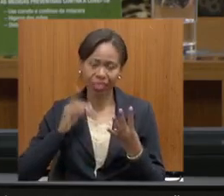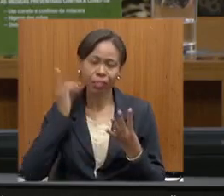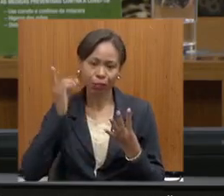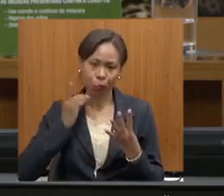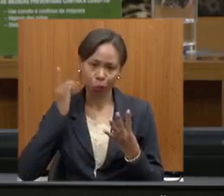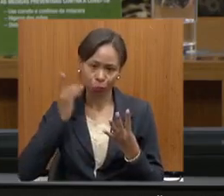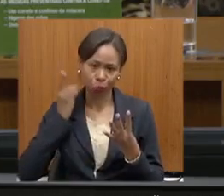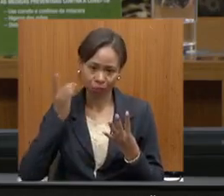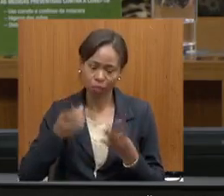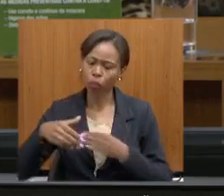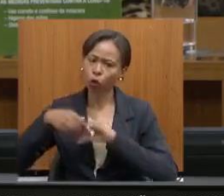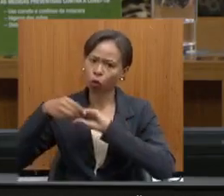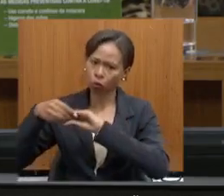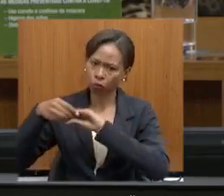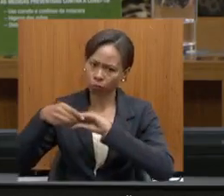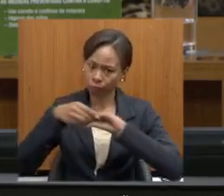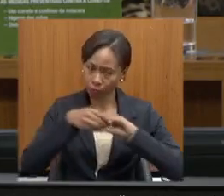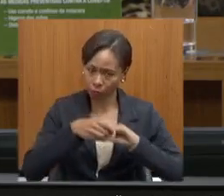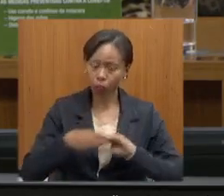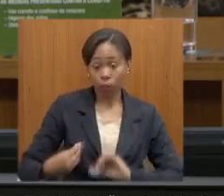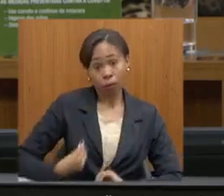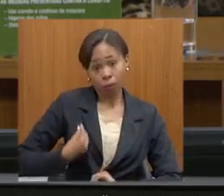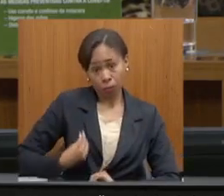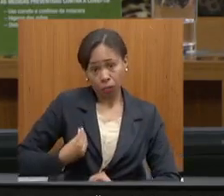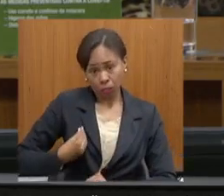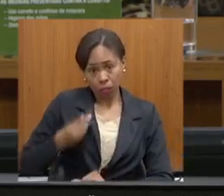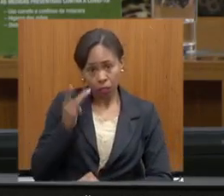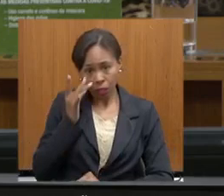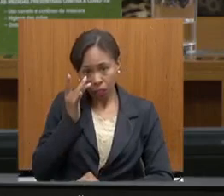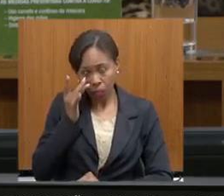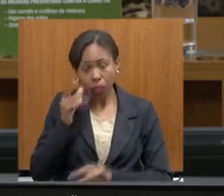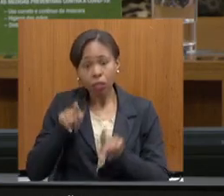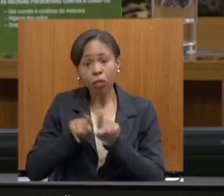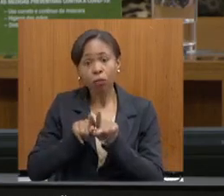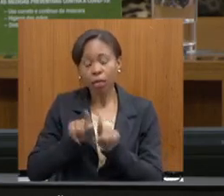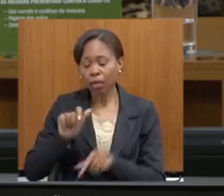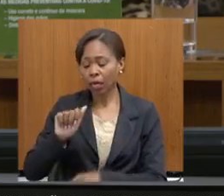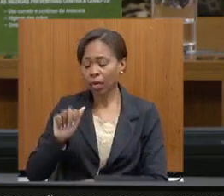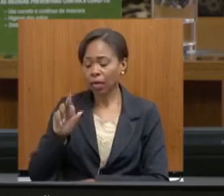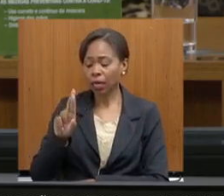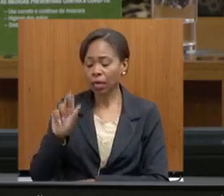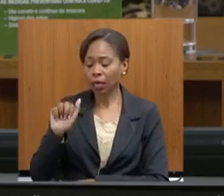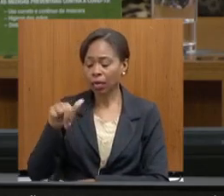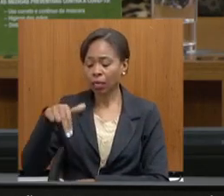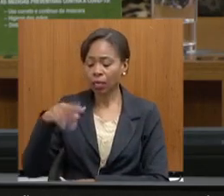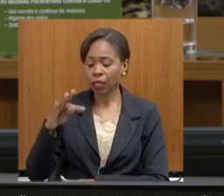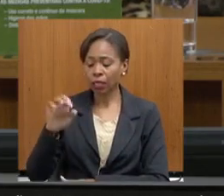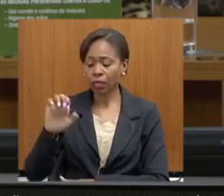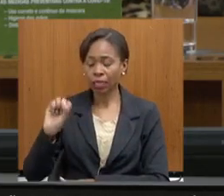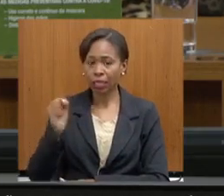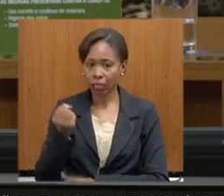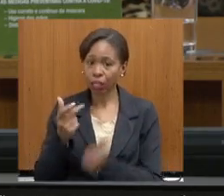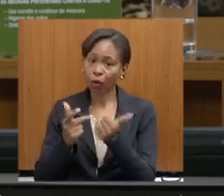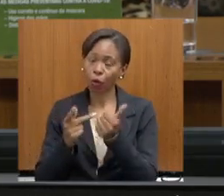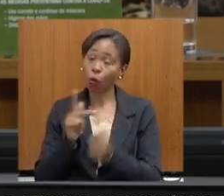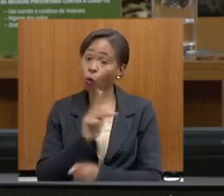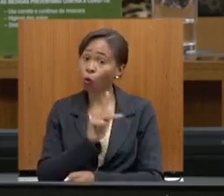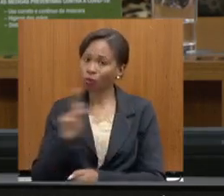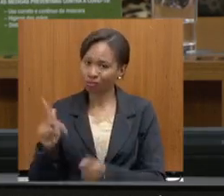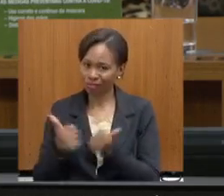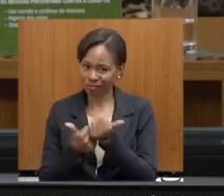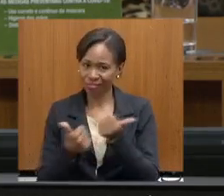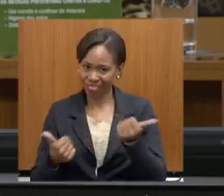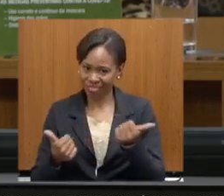aos quais e o cumprimento a todos os presentes e ao Deputado ar e pode vice-presidente da casa que